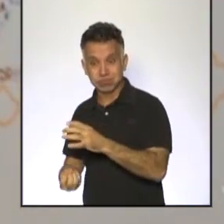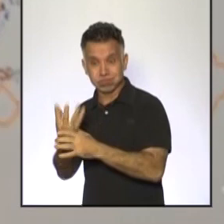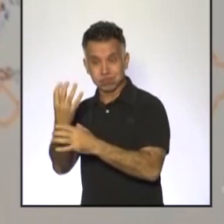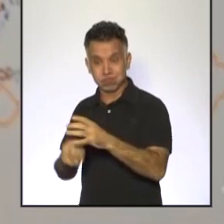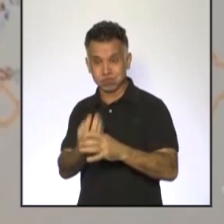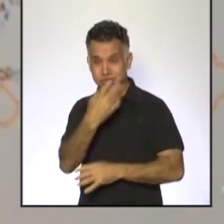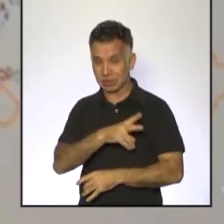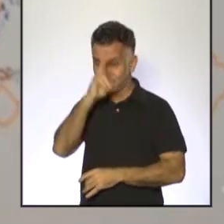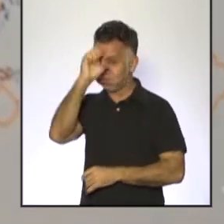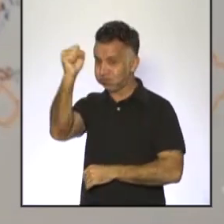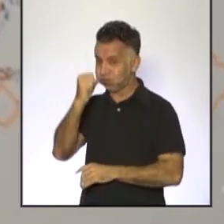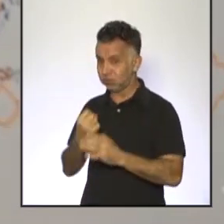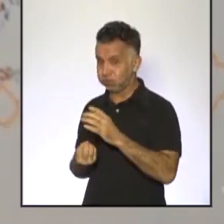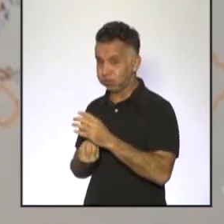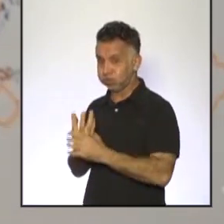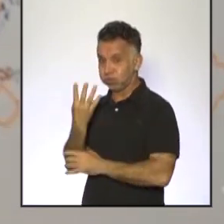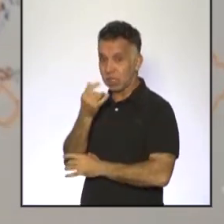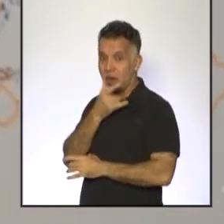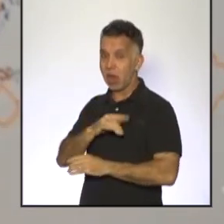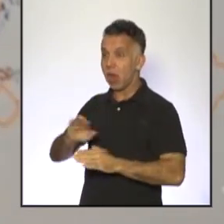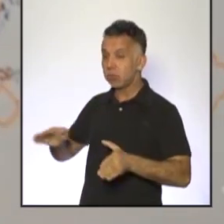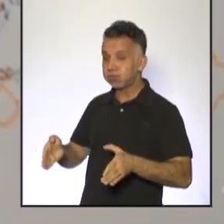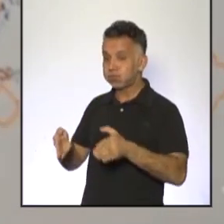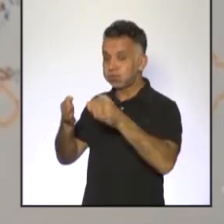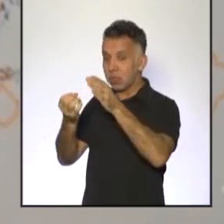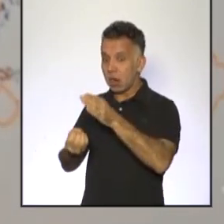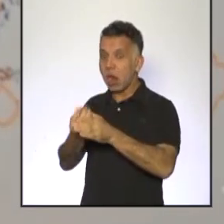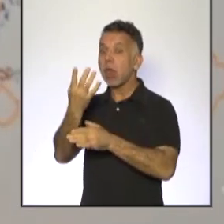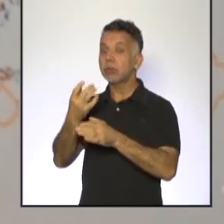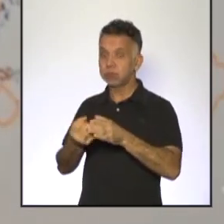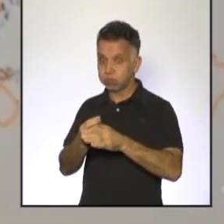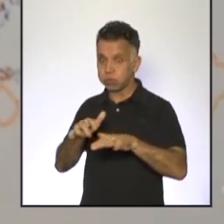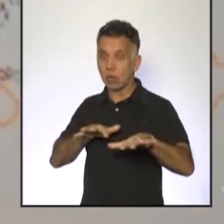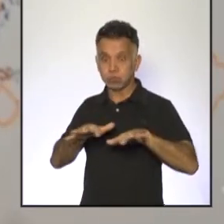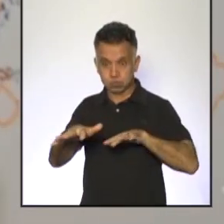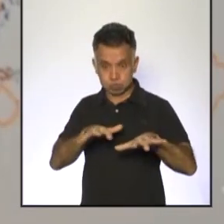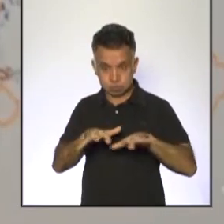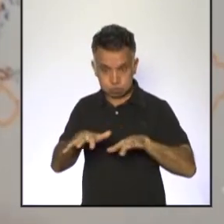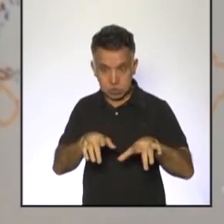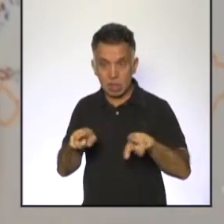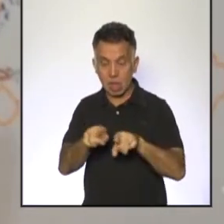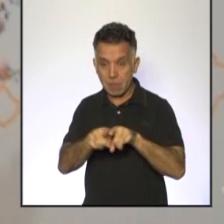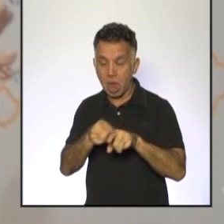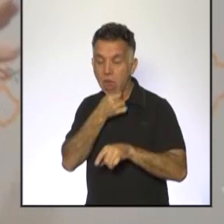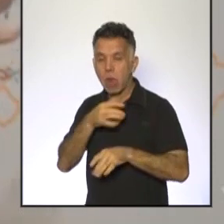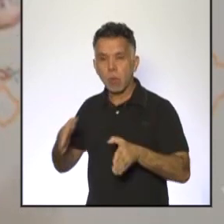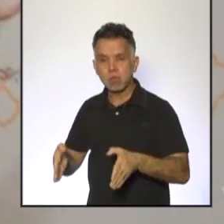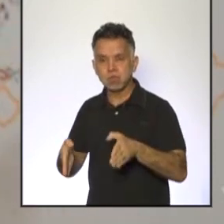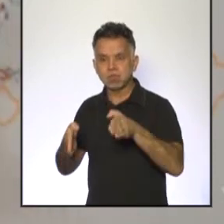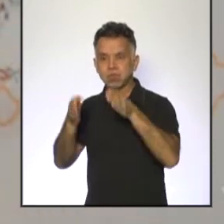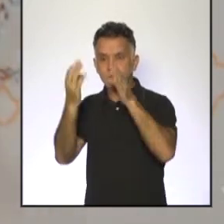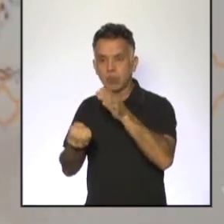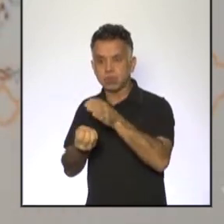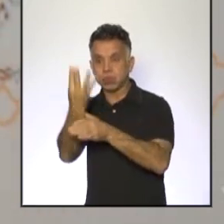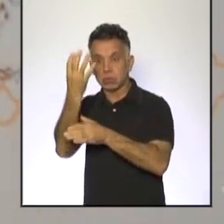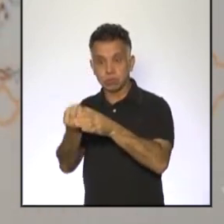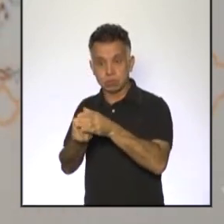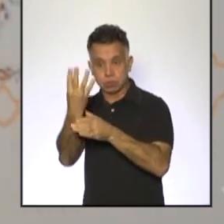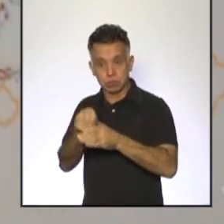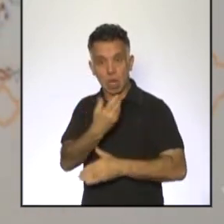tão intenso tectonicamente quanto vulcanicamente. Vulcões ativos